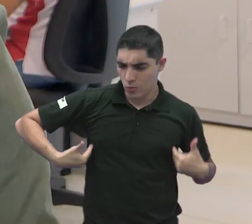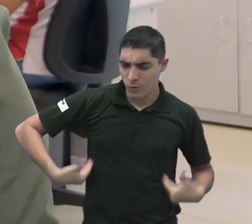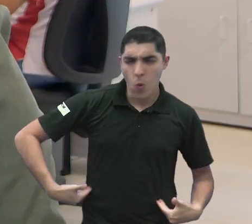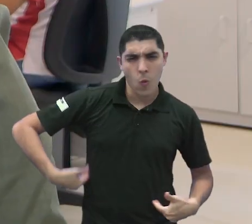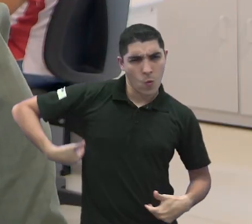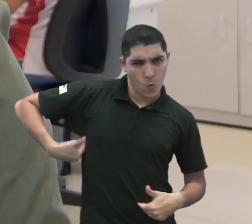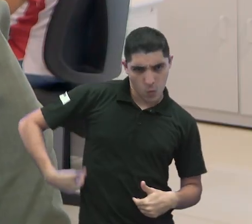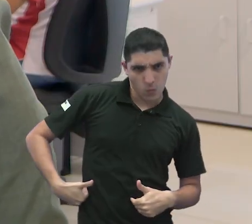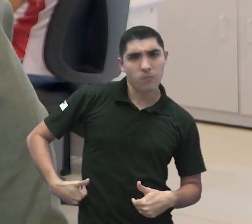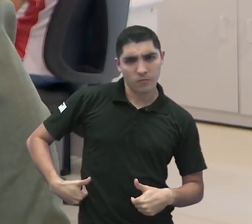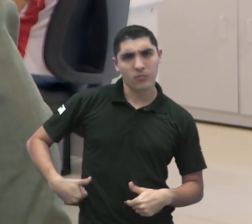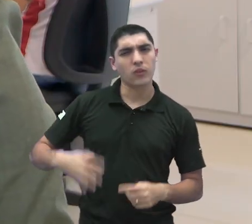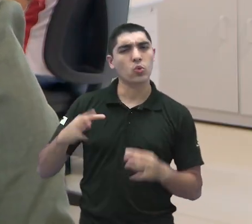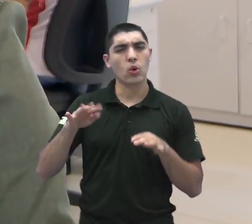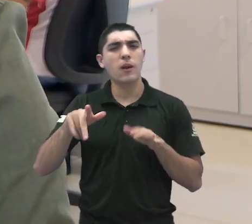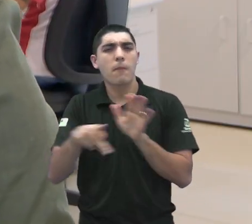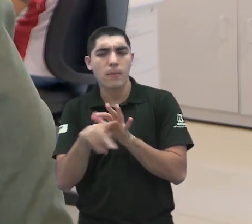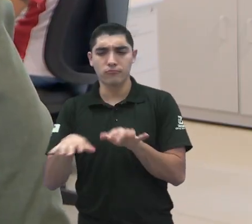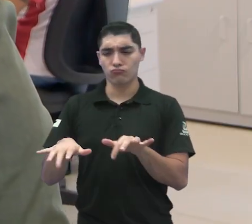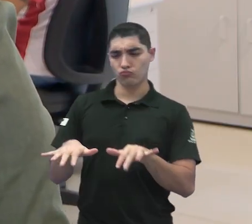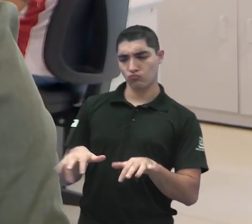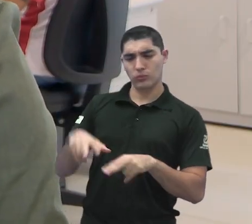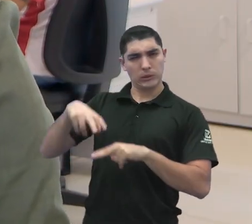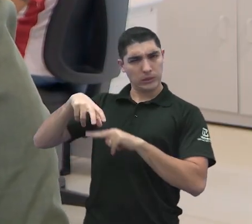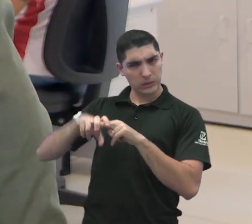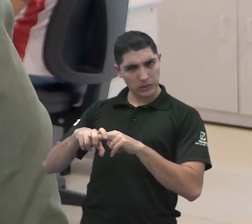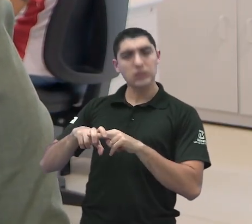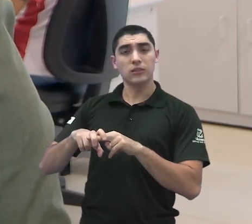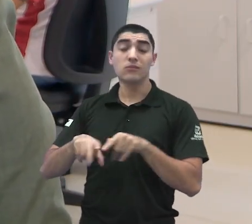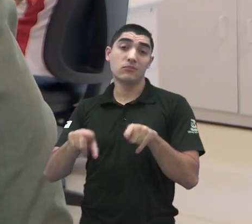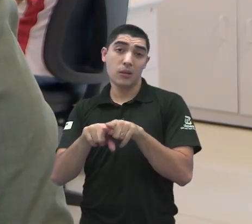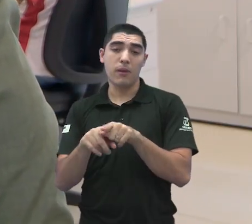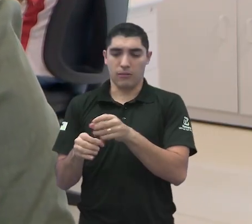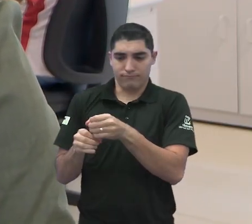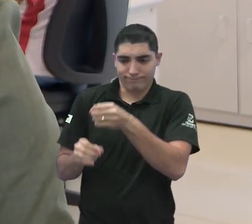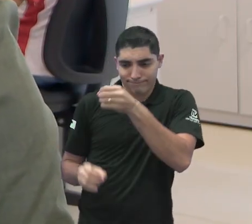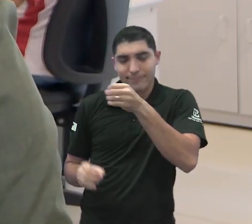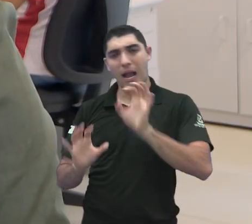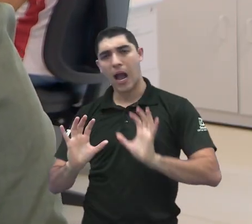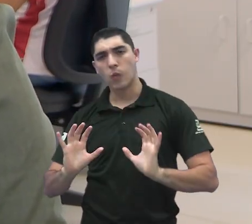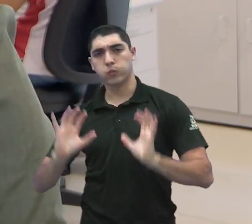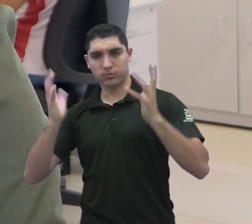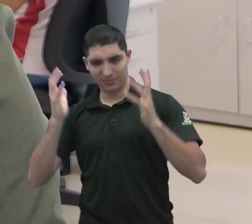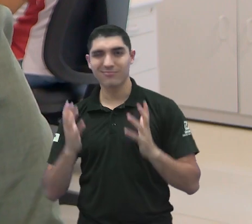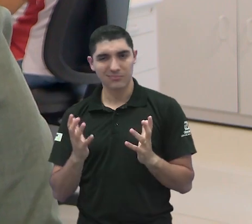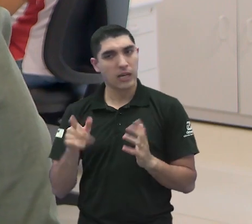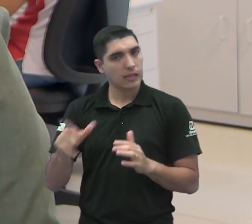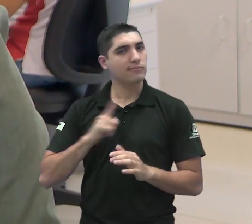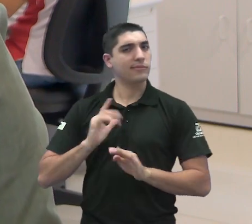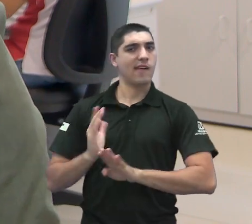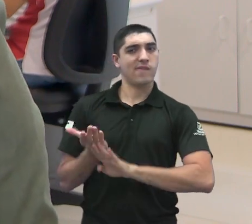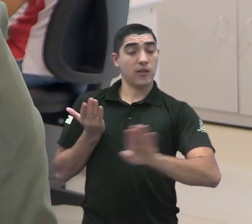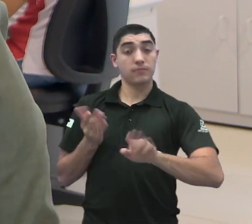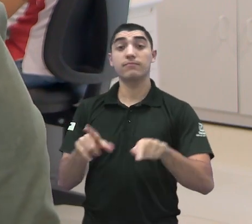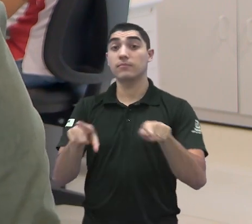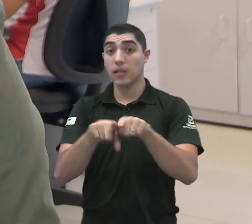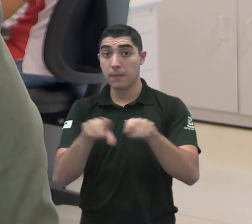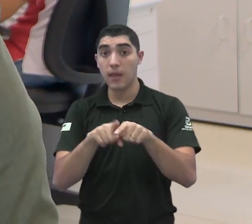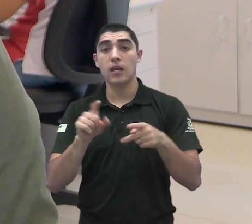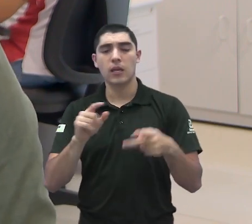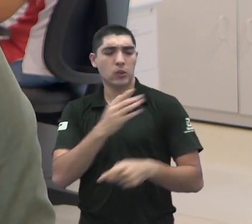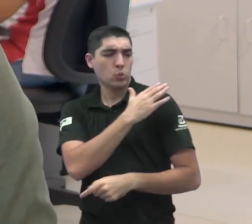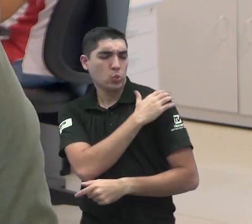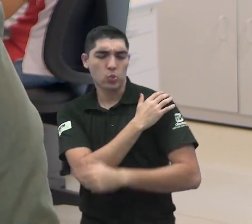de coluna vertebral, então tanto as lombalgias, que são as dores de coluna, como também as hérnias de disco, são fatores que afastam com